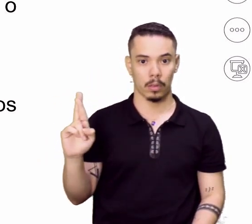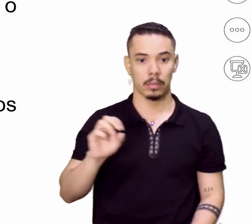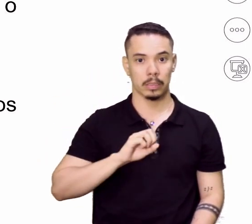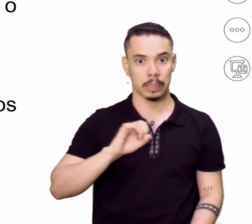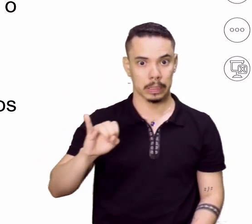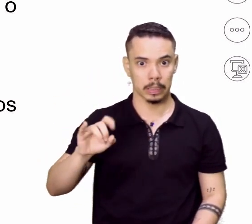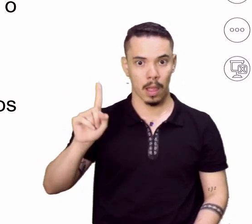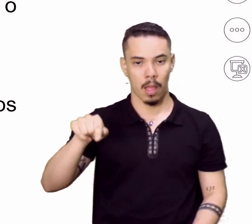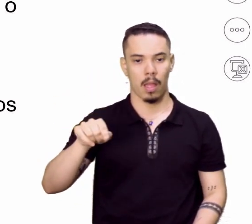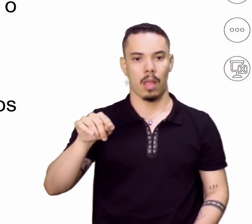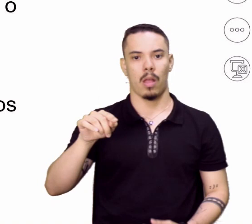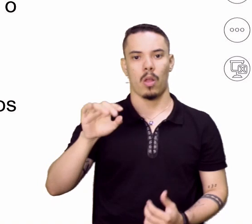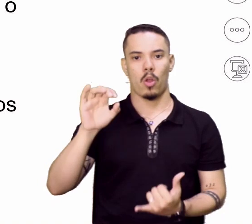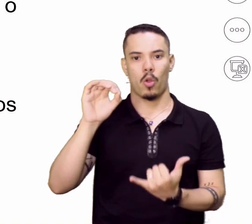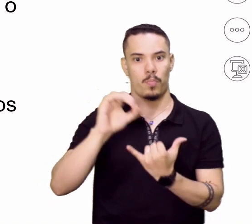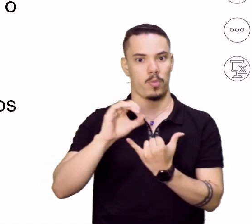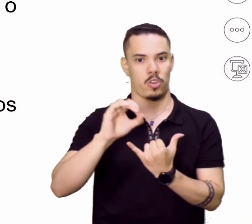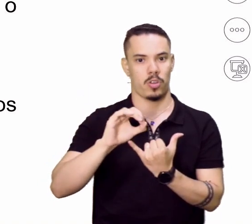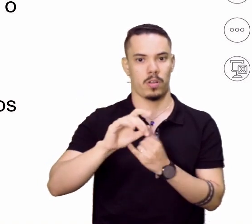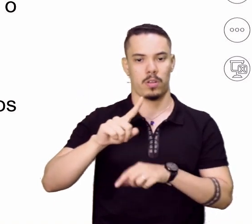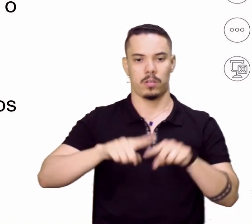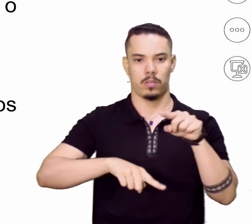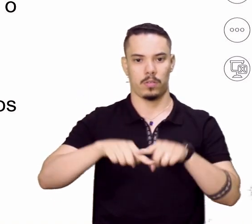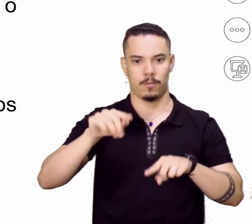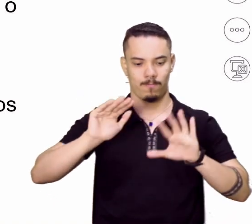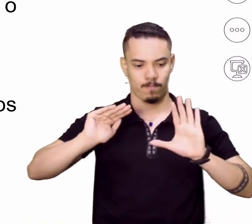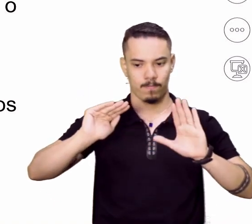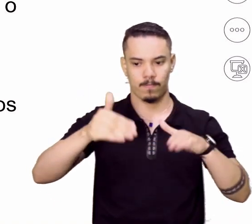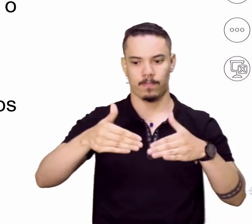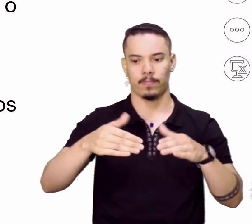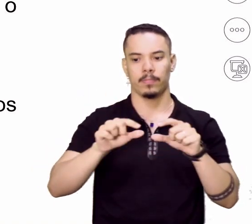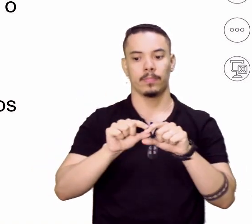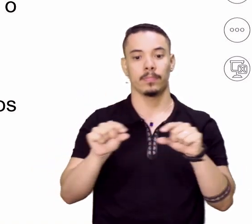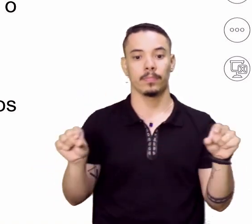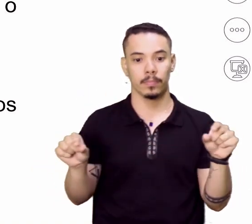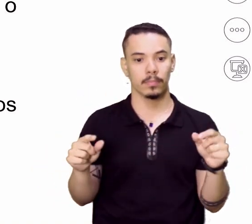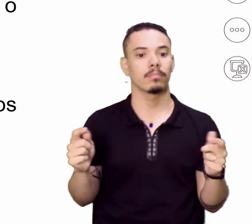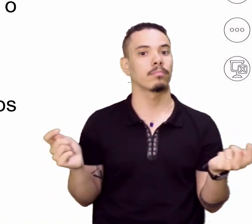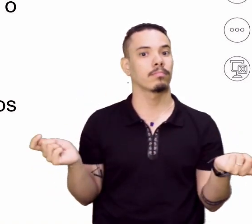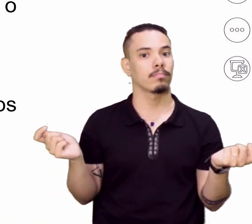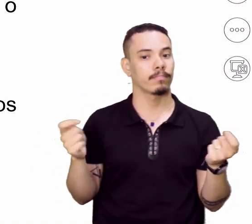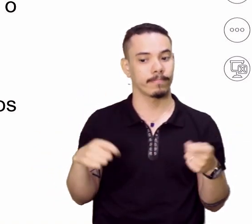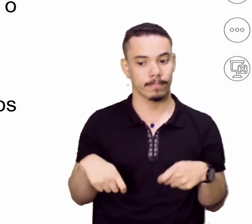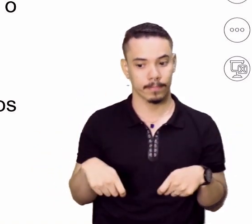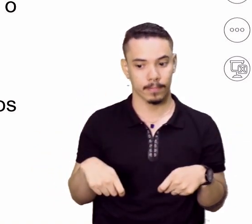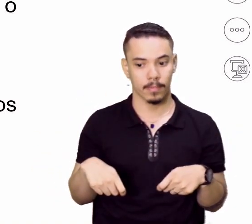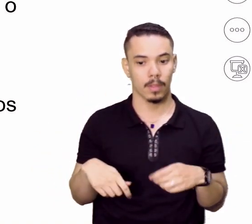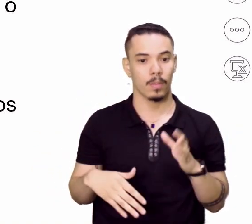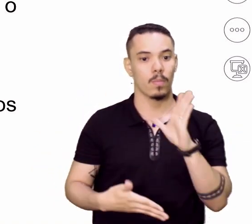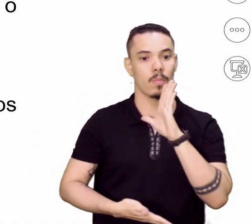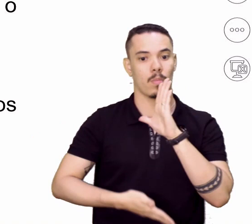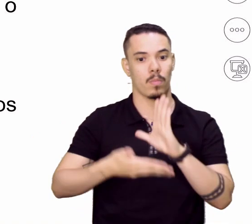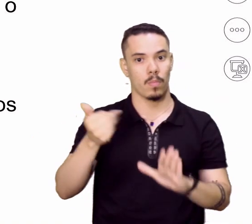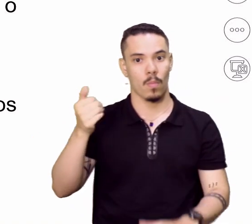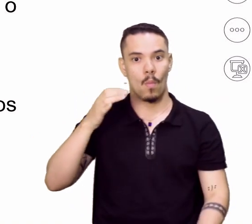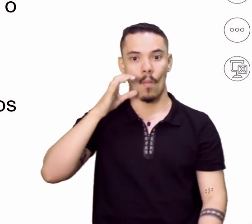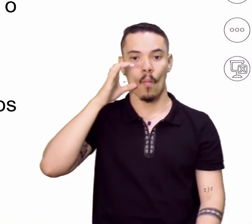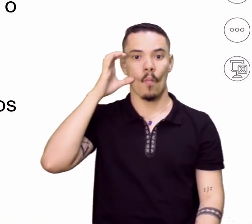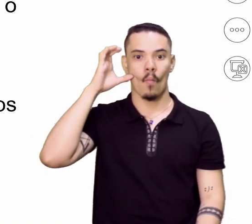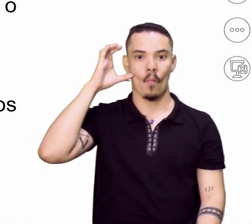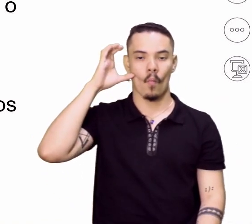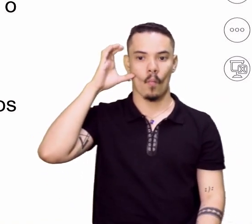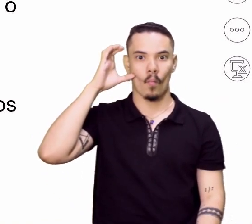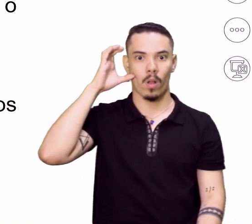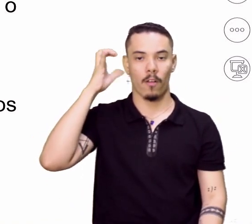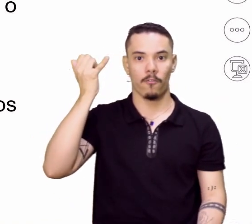frase. Presta bem atenção. A gente pode omitir, olha aqui que essa informação é